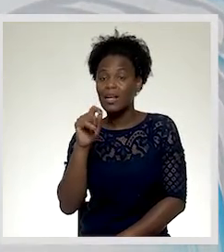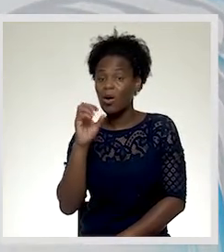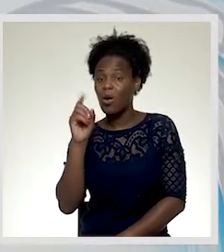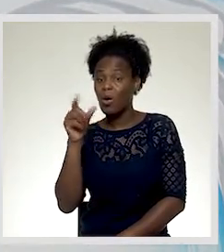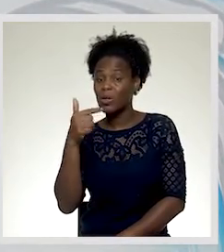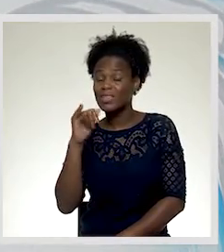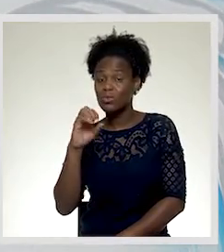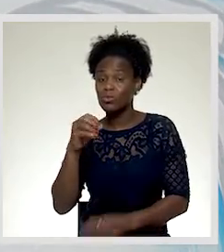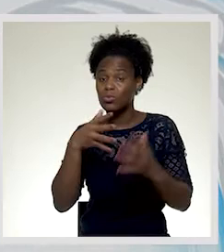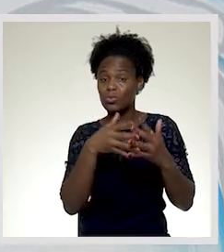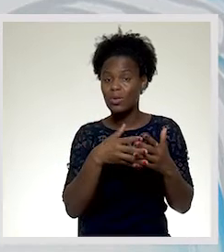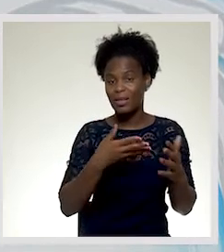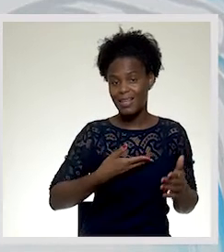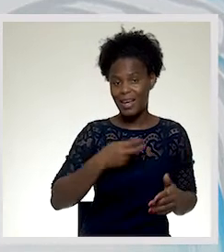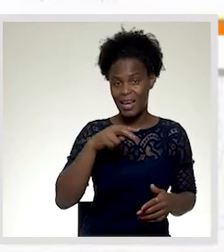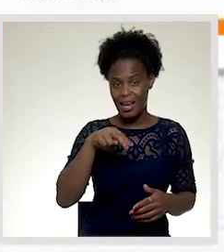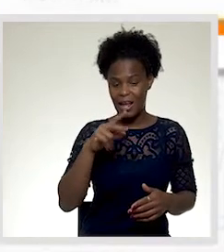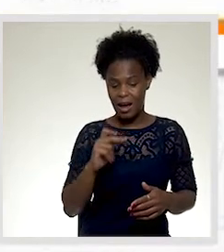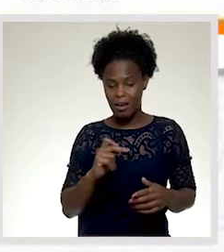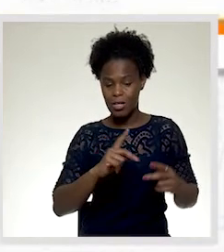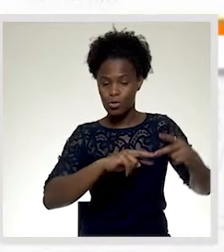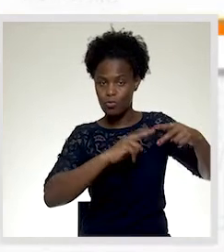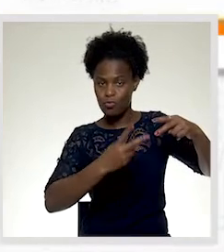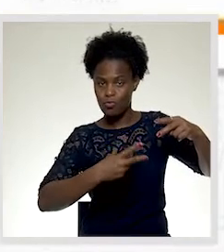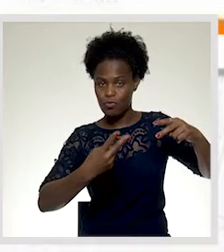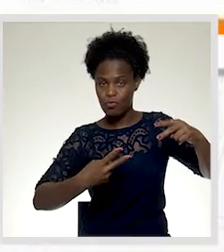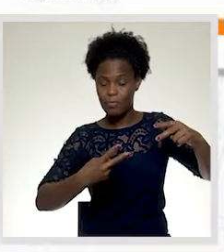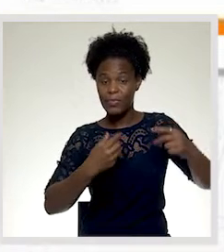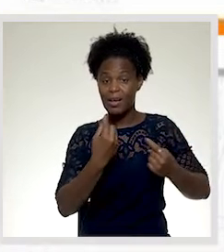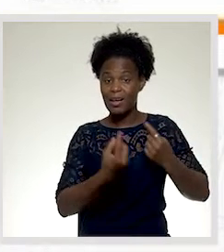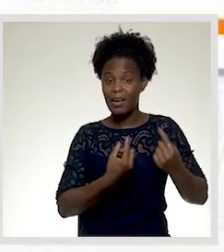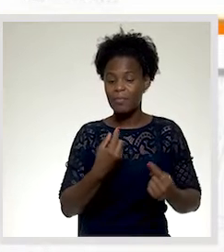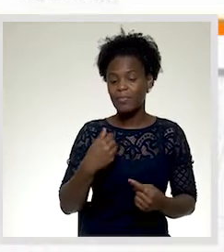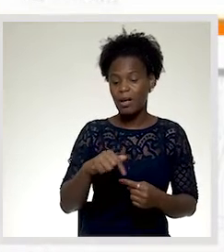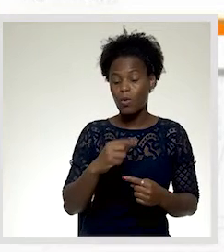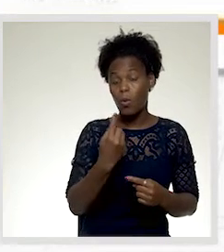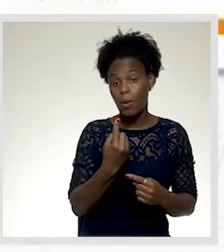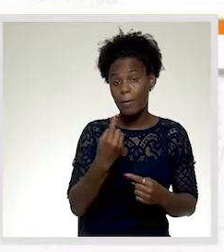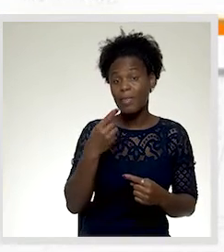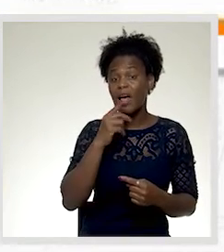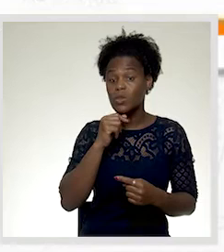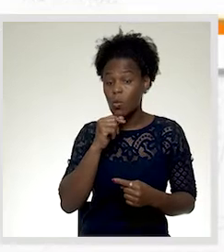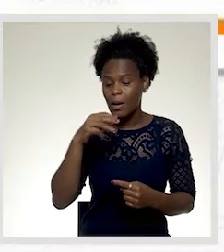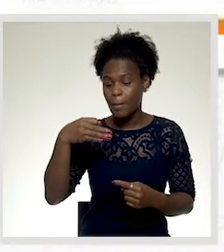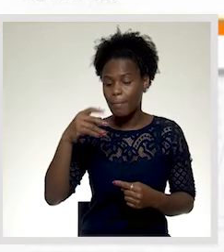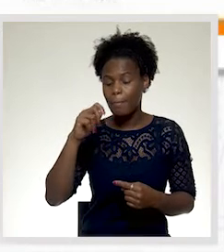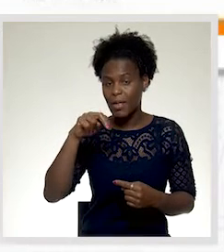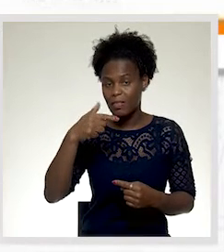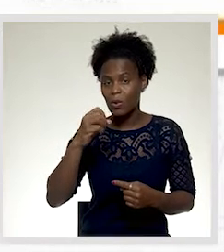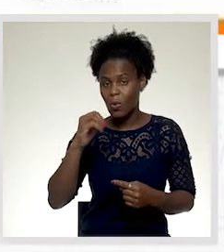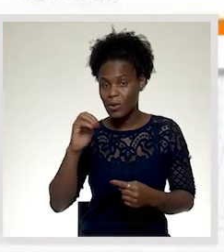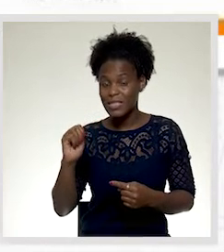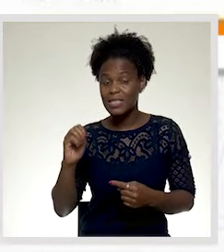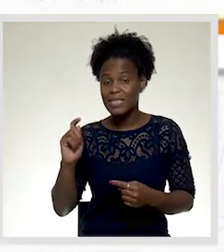compõem a estrutura do DNA. Então, cada nucleótido é constituído por uma pentose, que é um